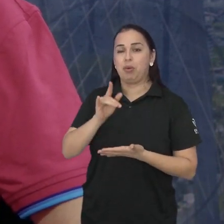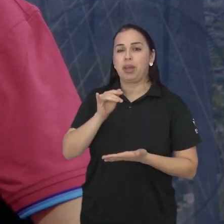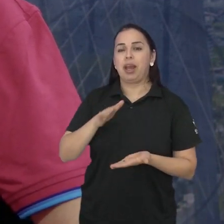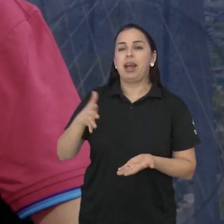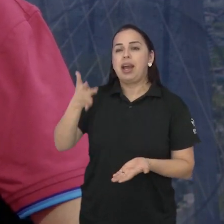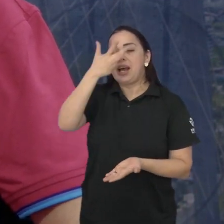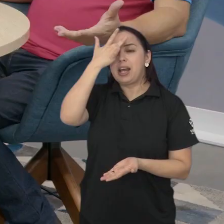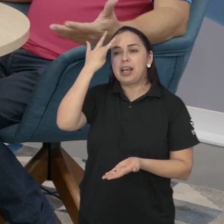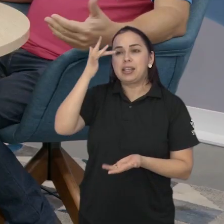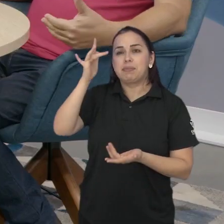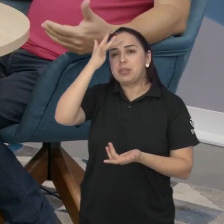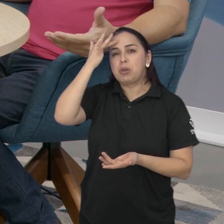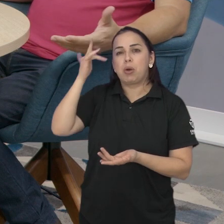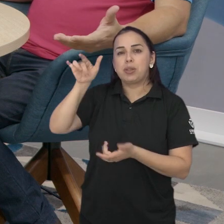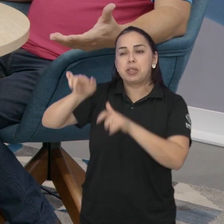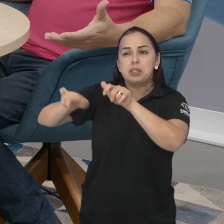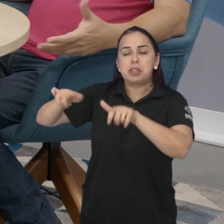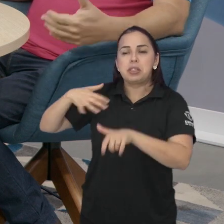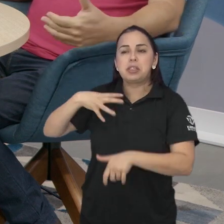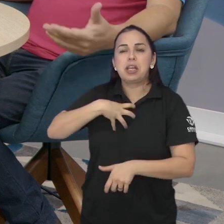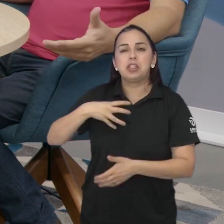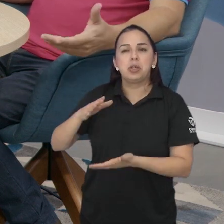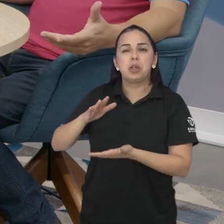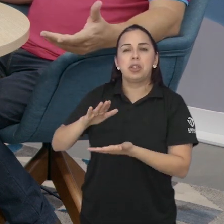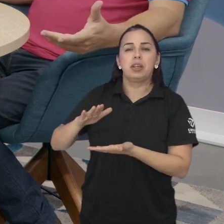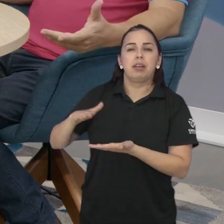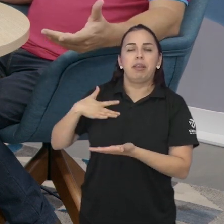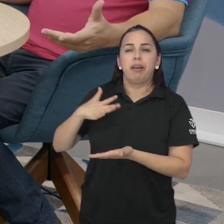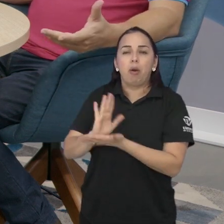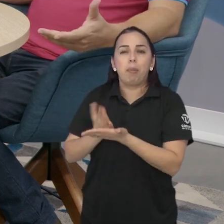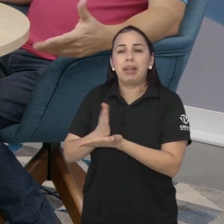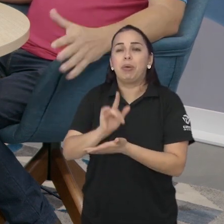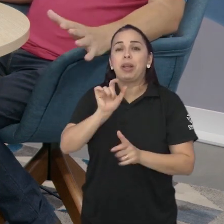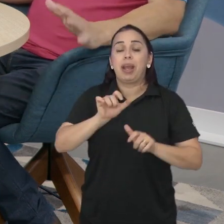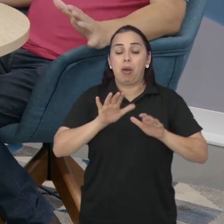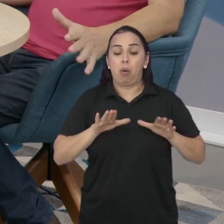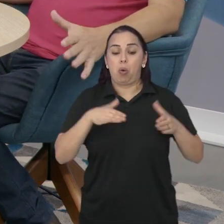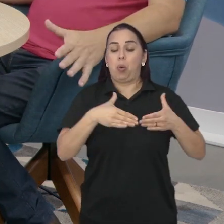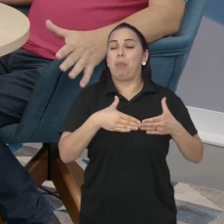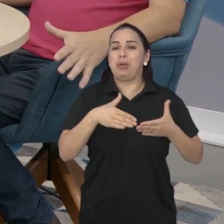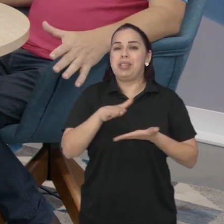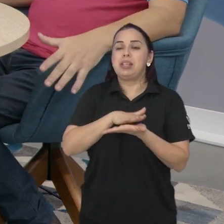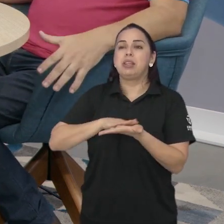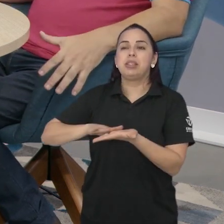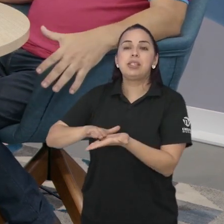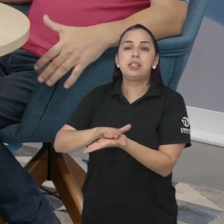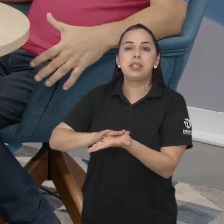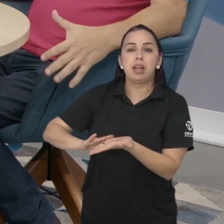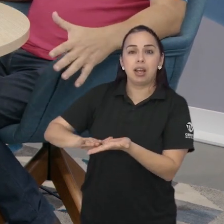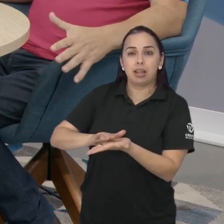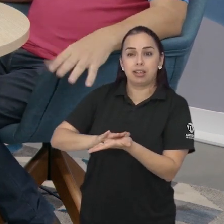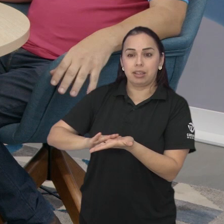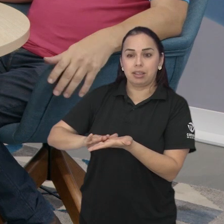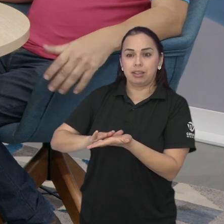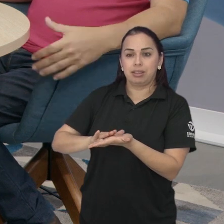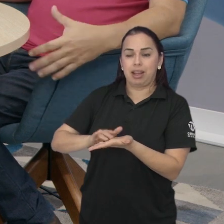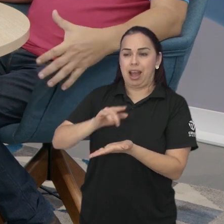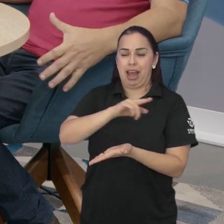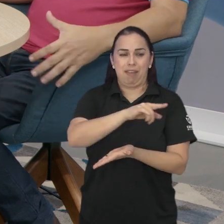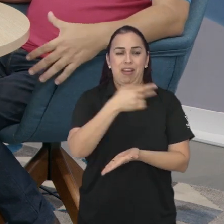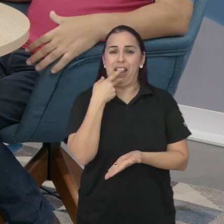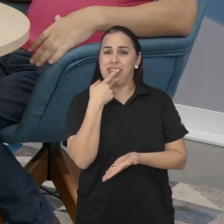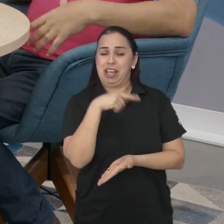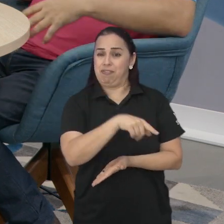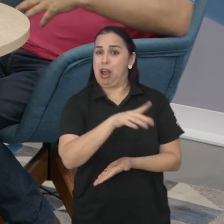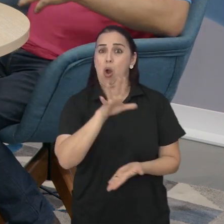cigano, que vive com as suas tendas. Sim. E olha o cigano chegando, e é cultural, ele vai roubar a criança, ele vai,